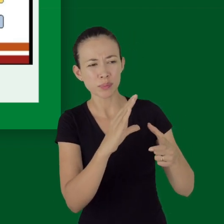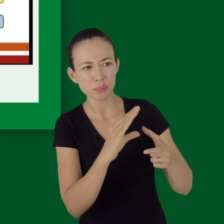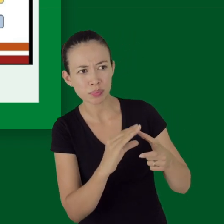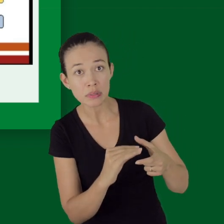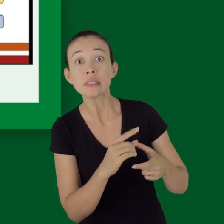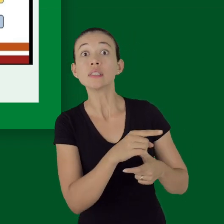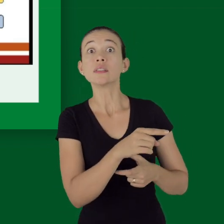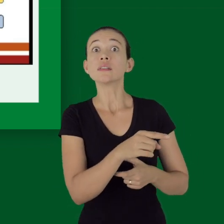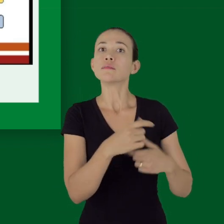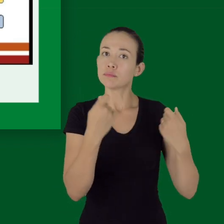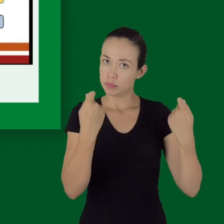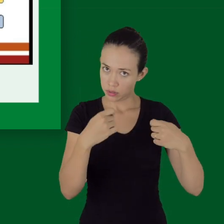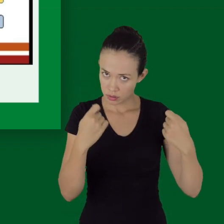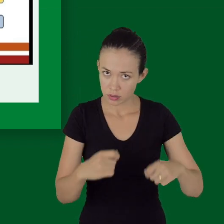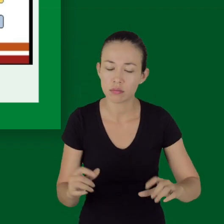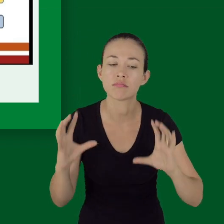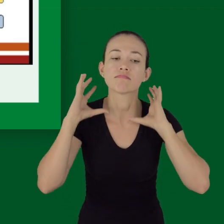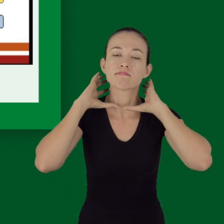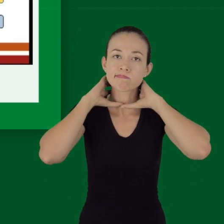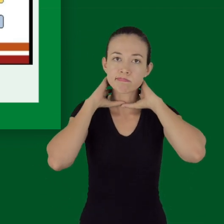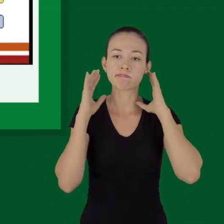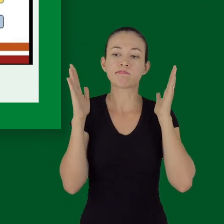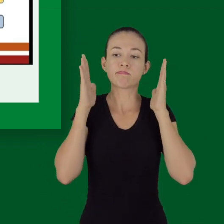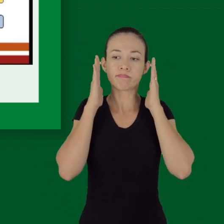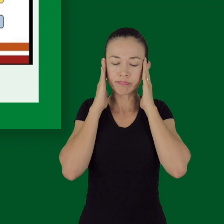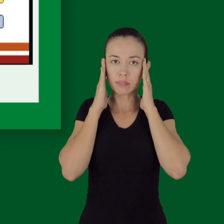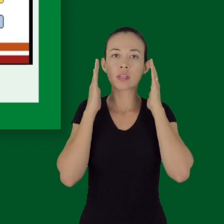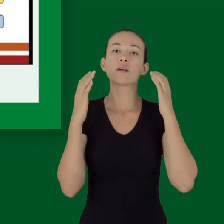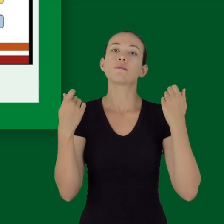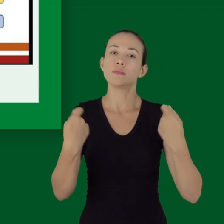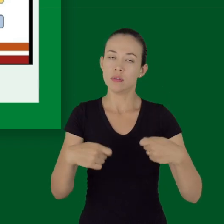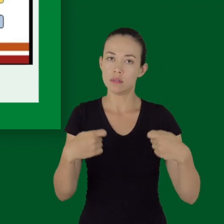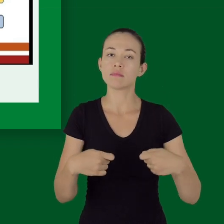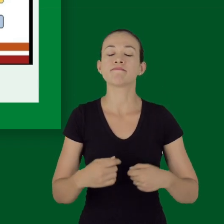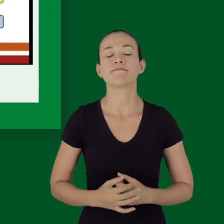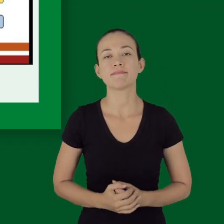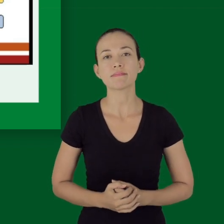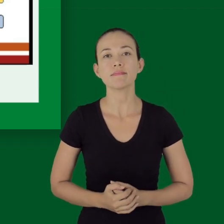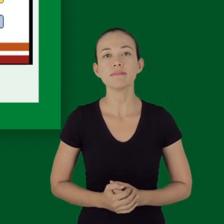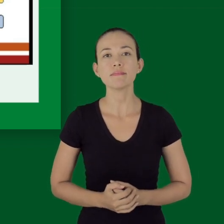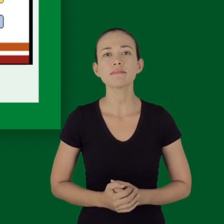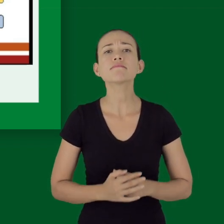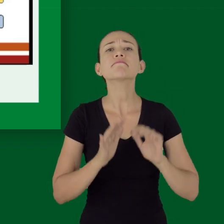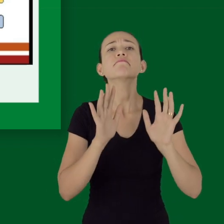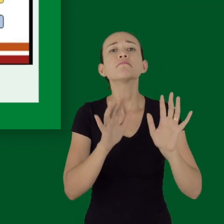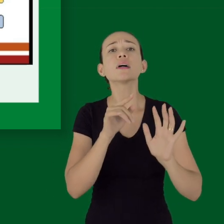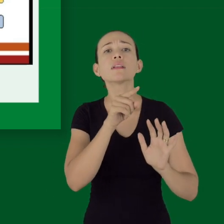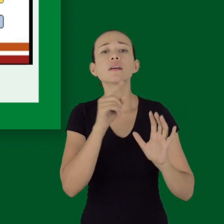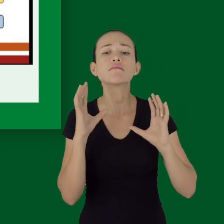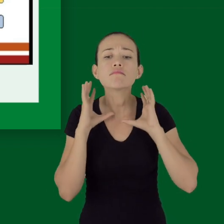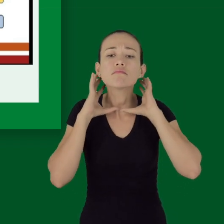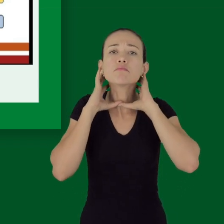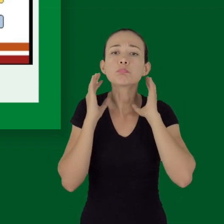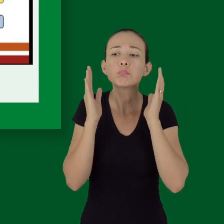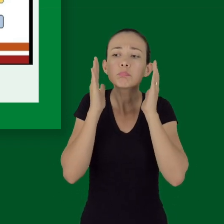a receber uma restrição aí. Tá? Então, quem é o paciente que a gente não restringe? Quem não